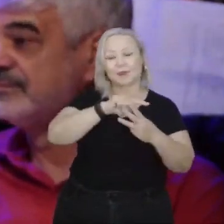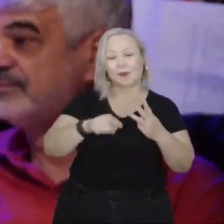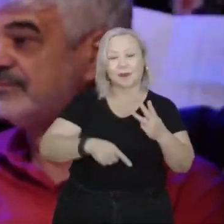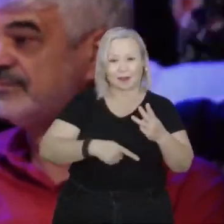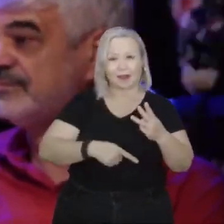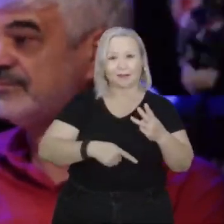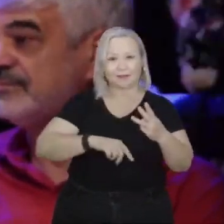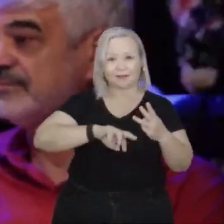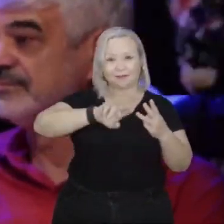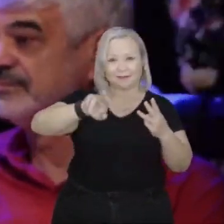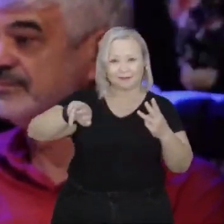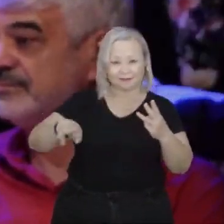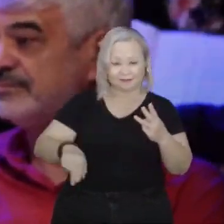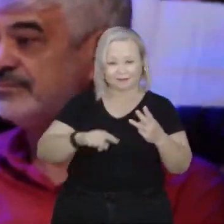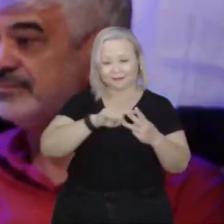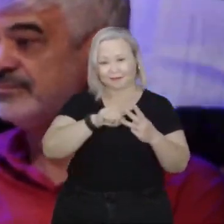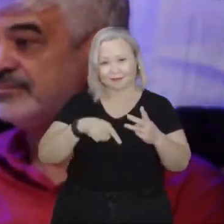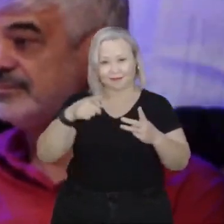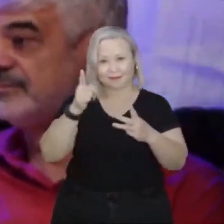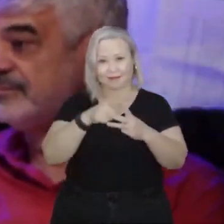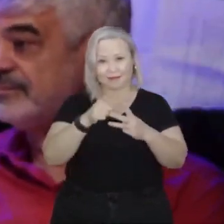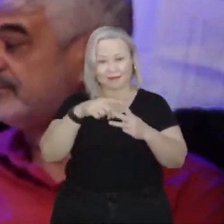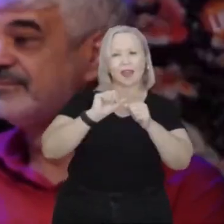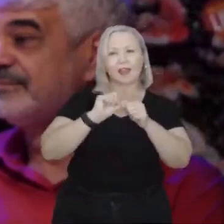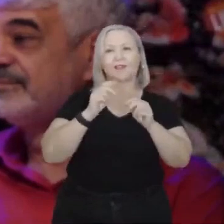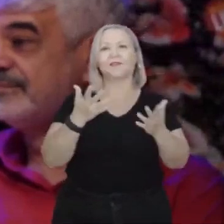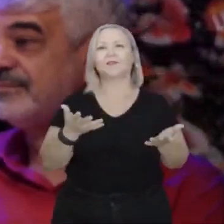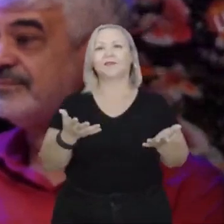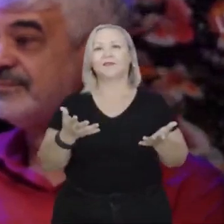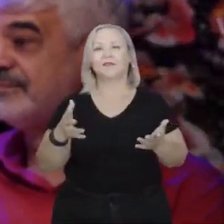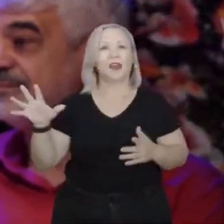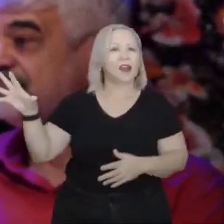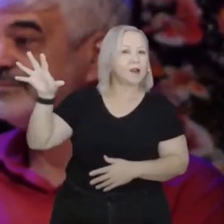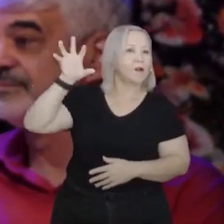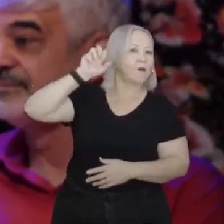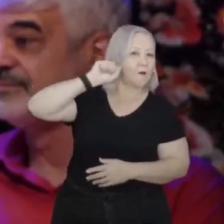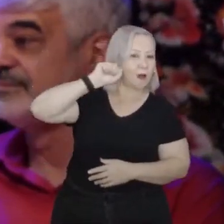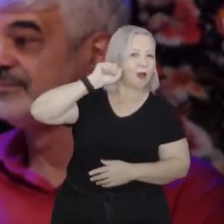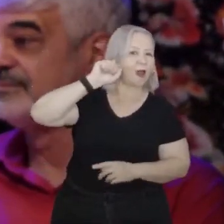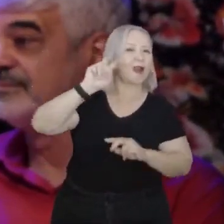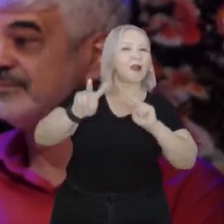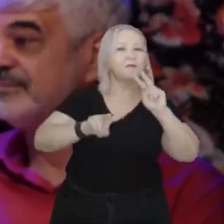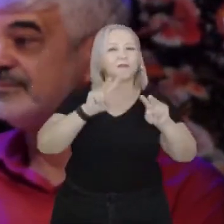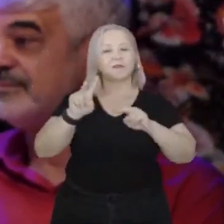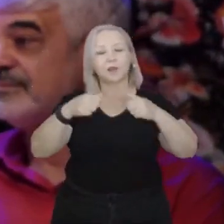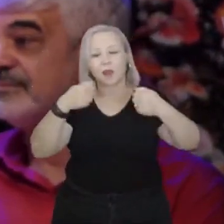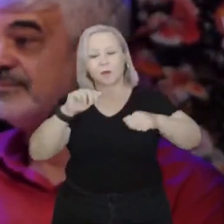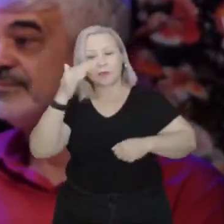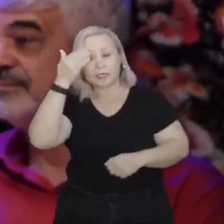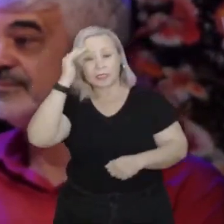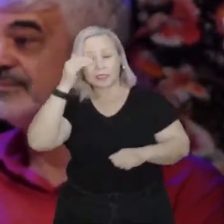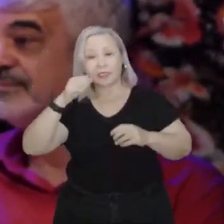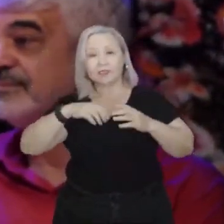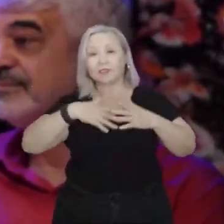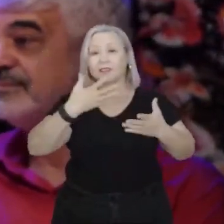dimensão simbólica, artística, tem que ser entendida na sua dimensão